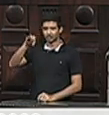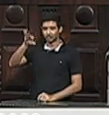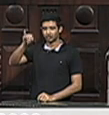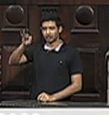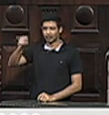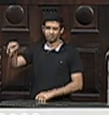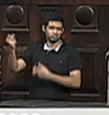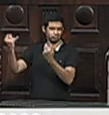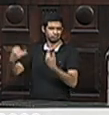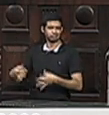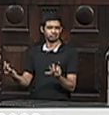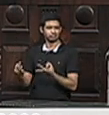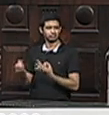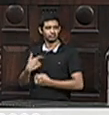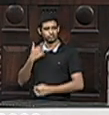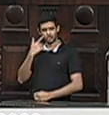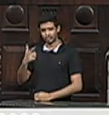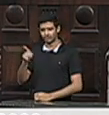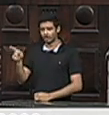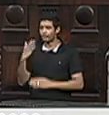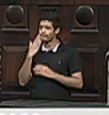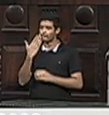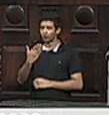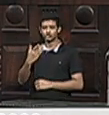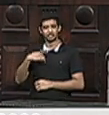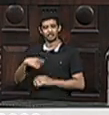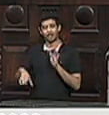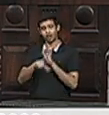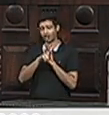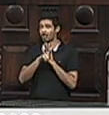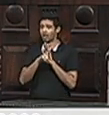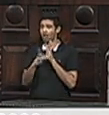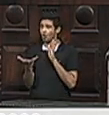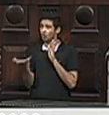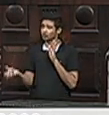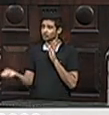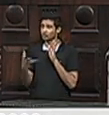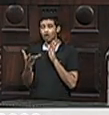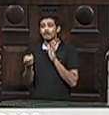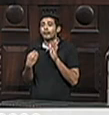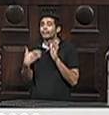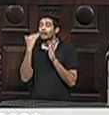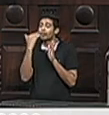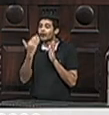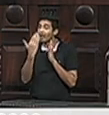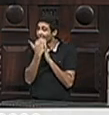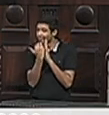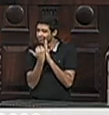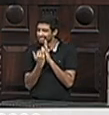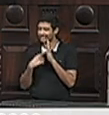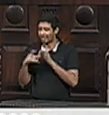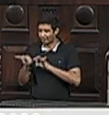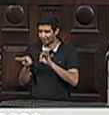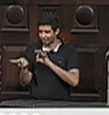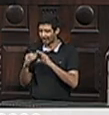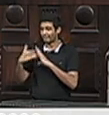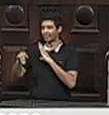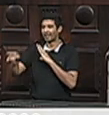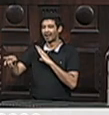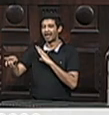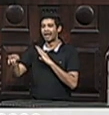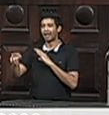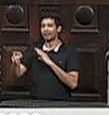como o salário mínimo estadual, ela deva ter a sua composição estabelecida em lei. Compreendo, acho que o